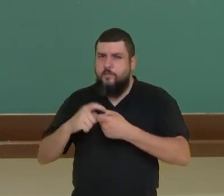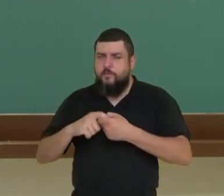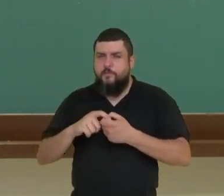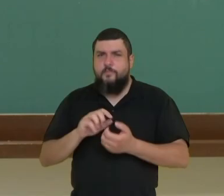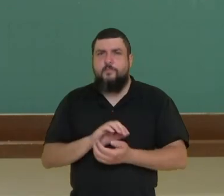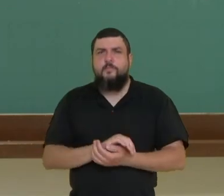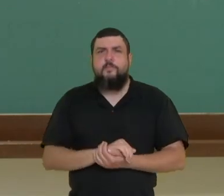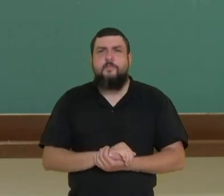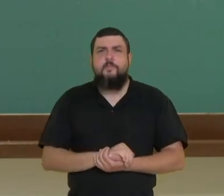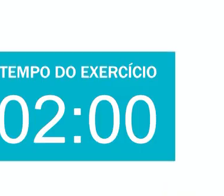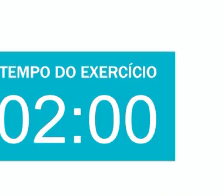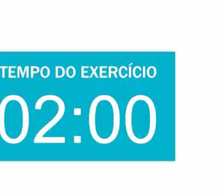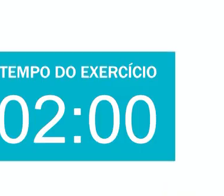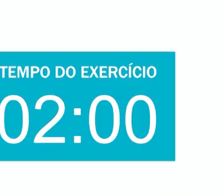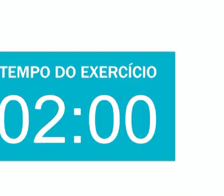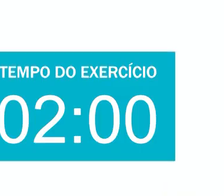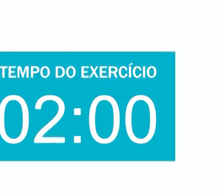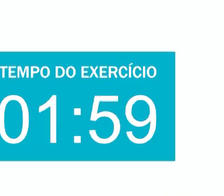sequência.